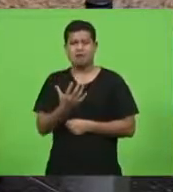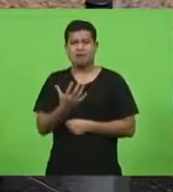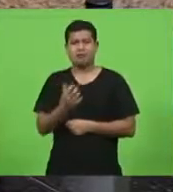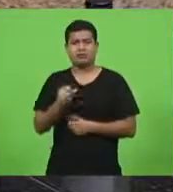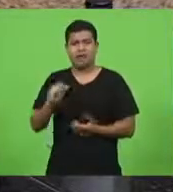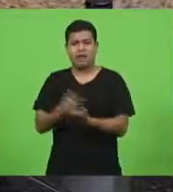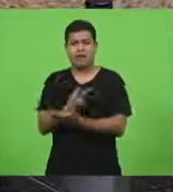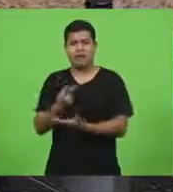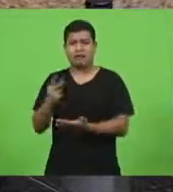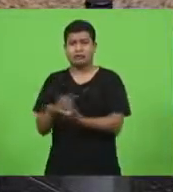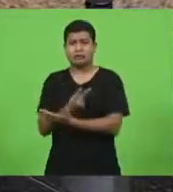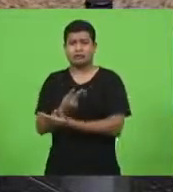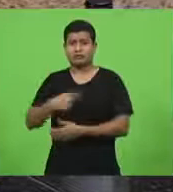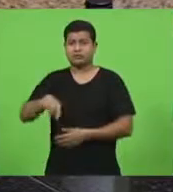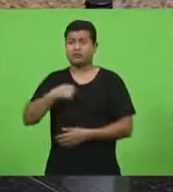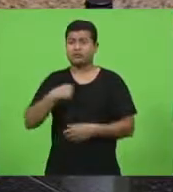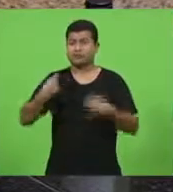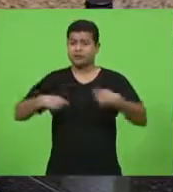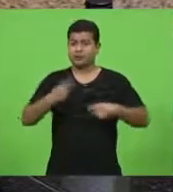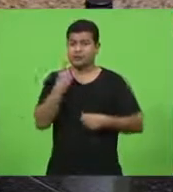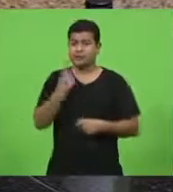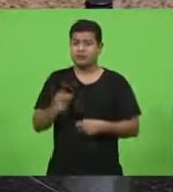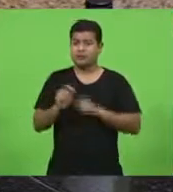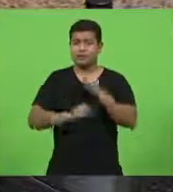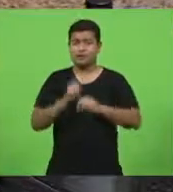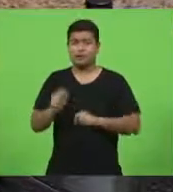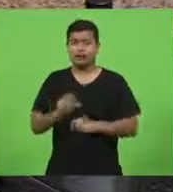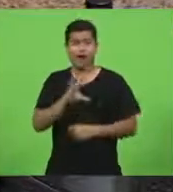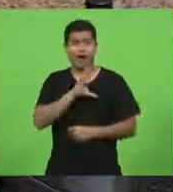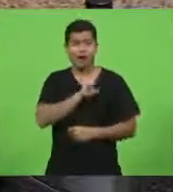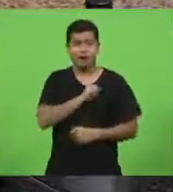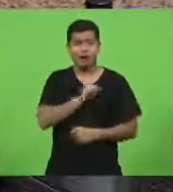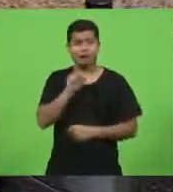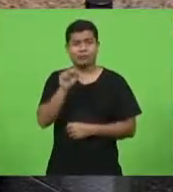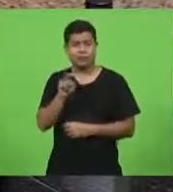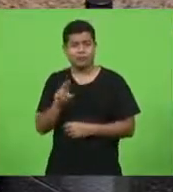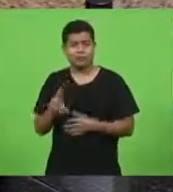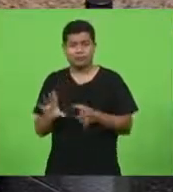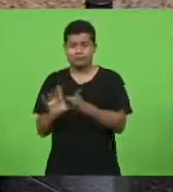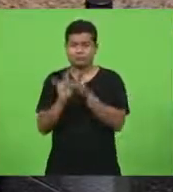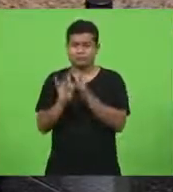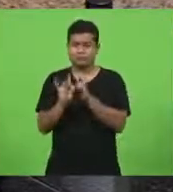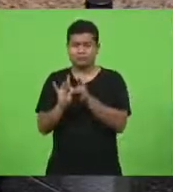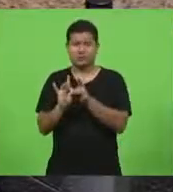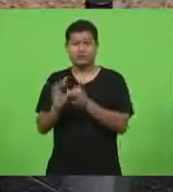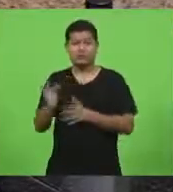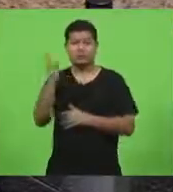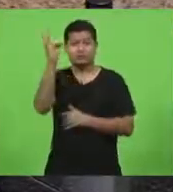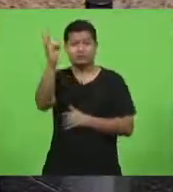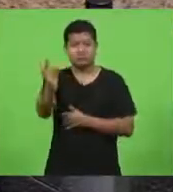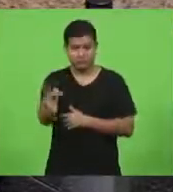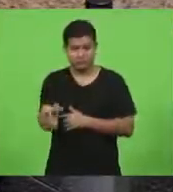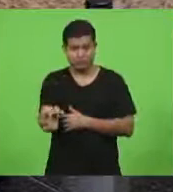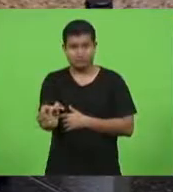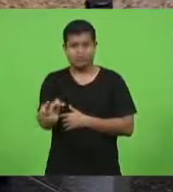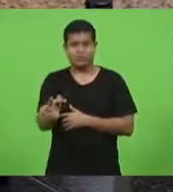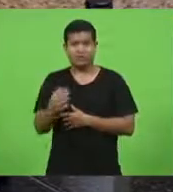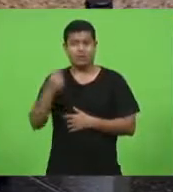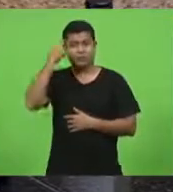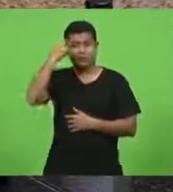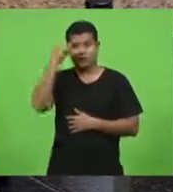governo, a gente tem que falar de união, amor e do futuro daqui para frente, e de como as coisas serão maravilhosas no